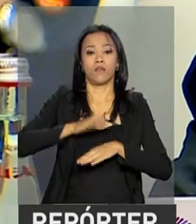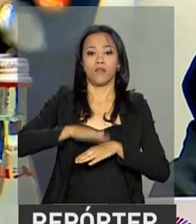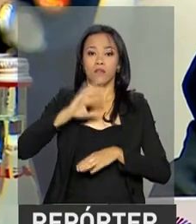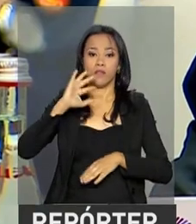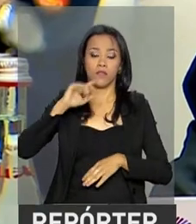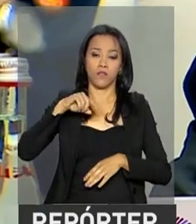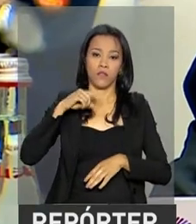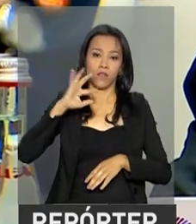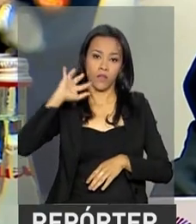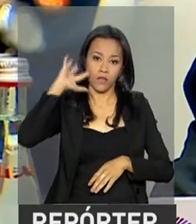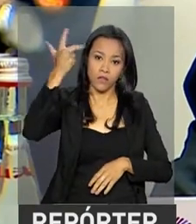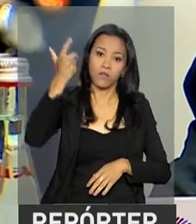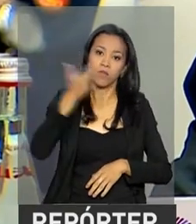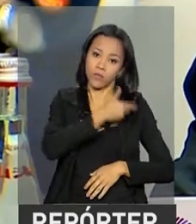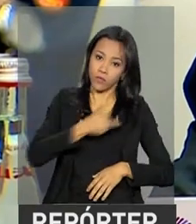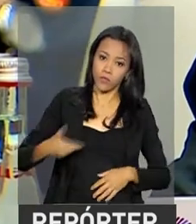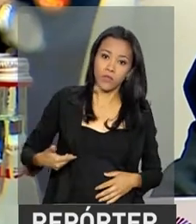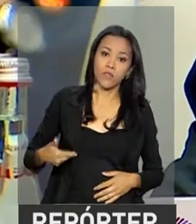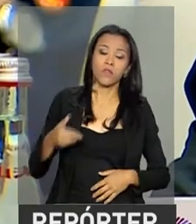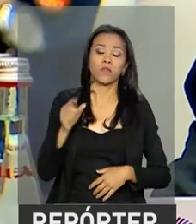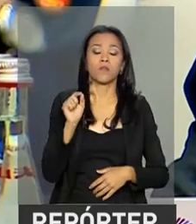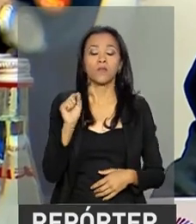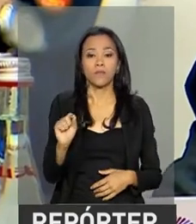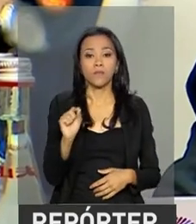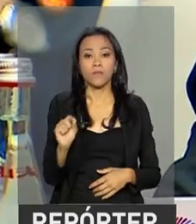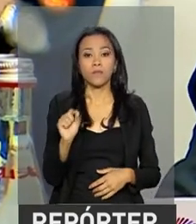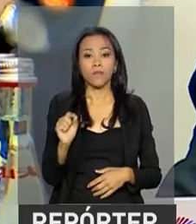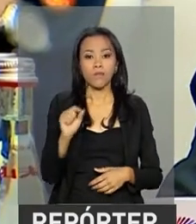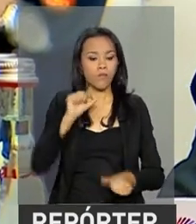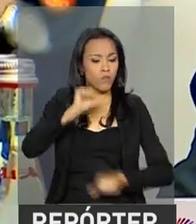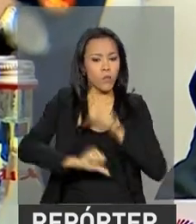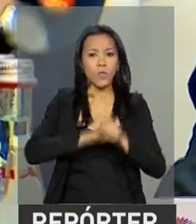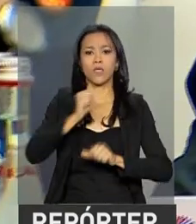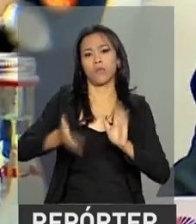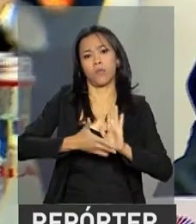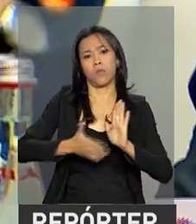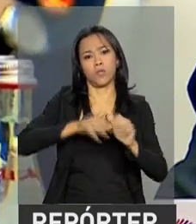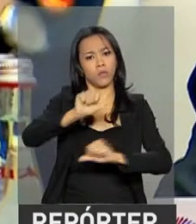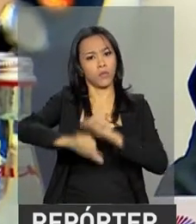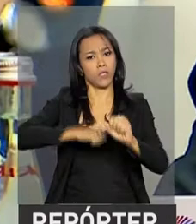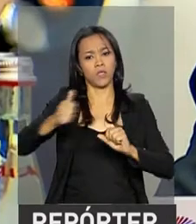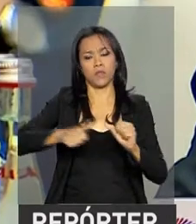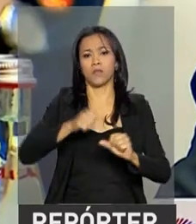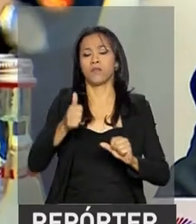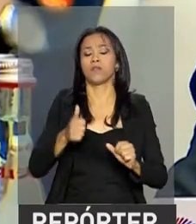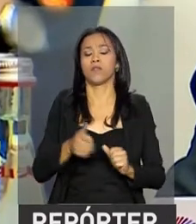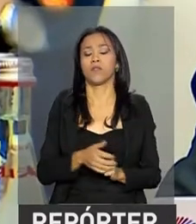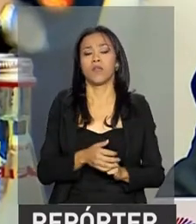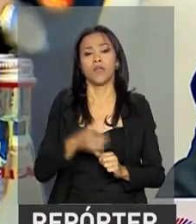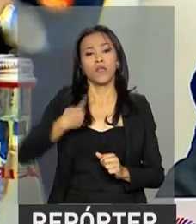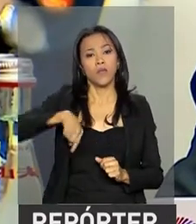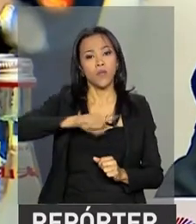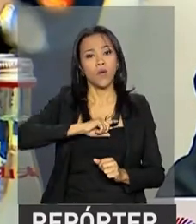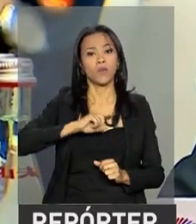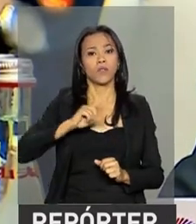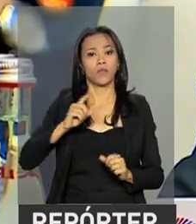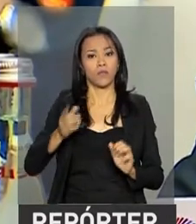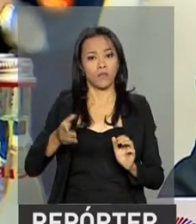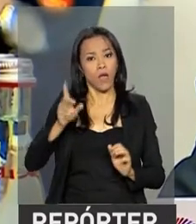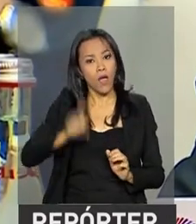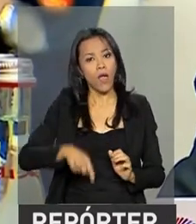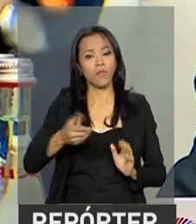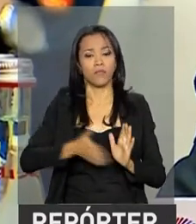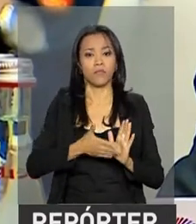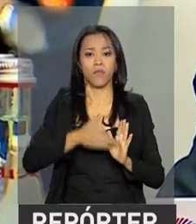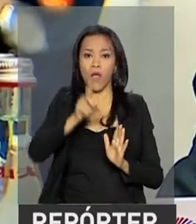meio de ambiciosa agenda de reformas. Nosso pressuposto era, e continua